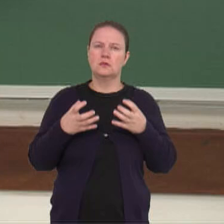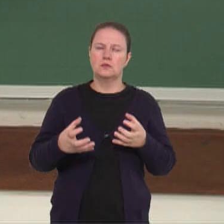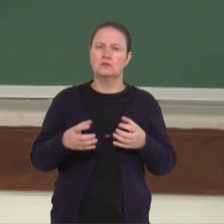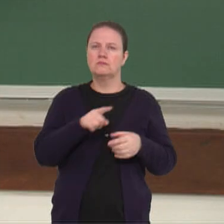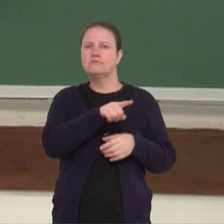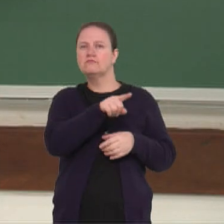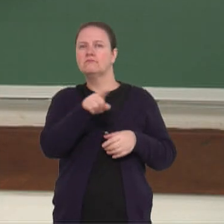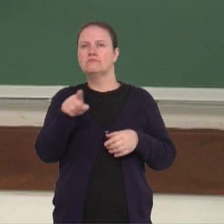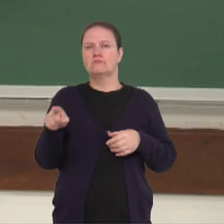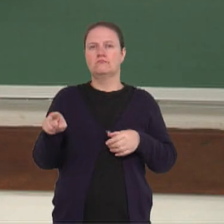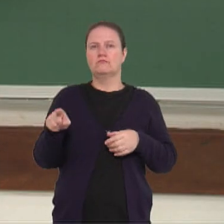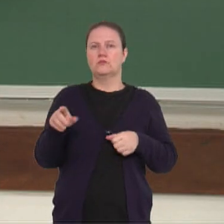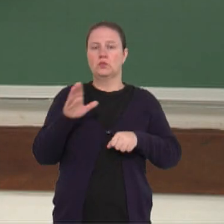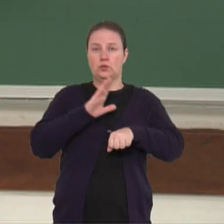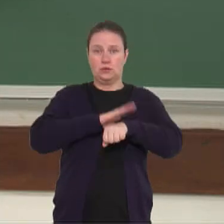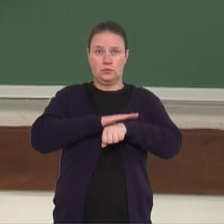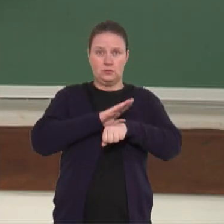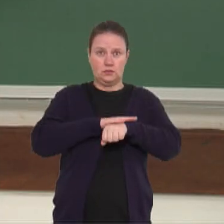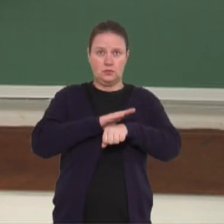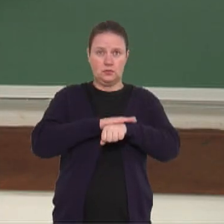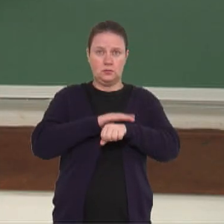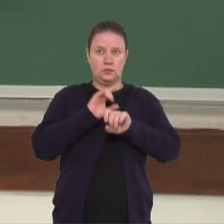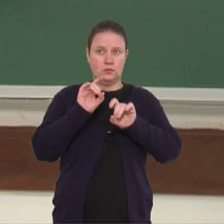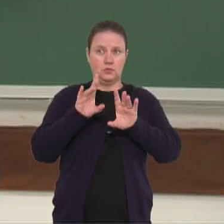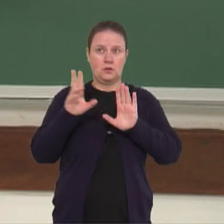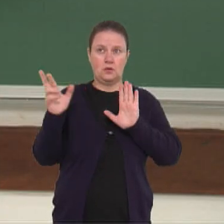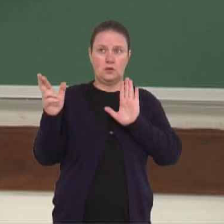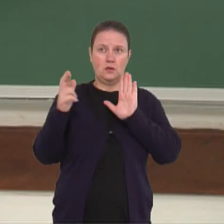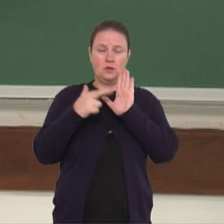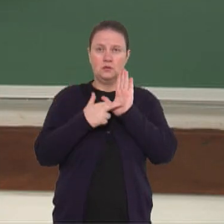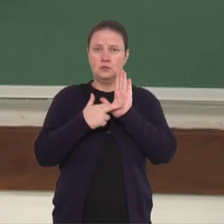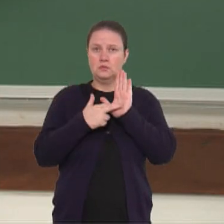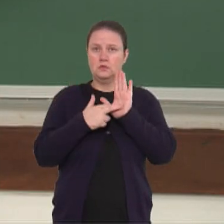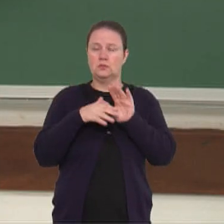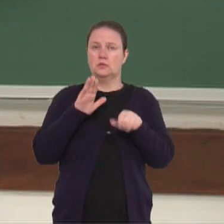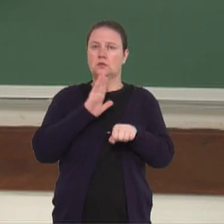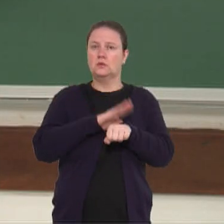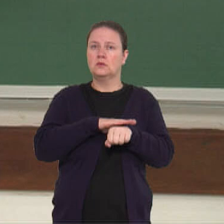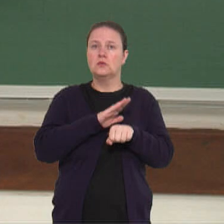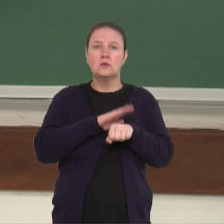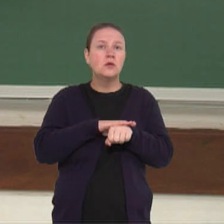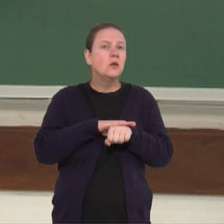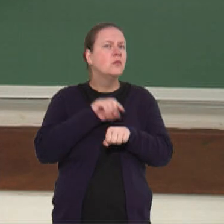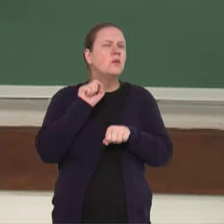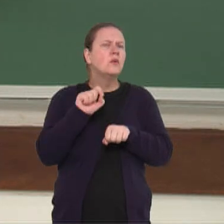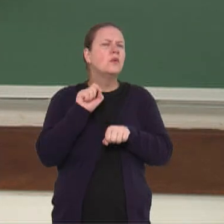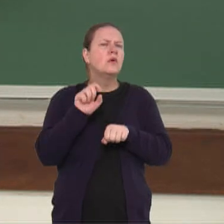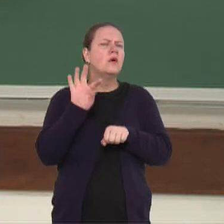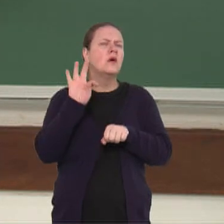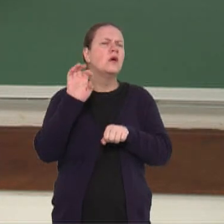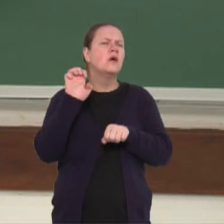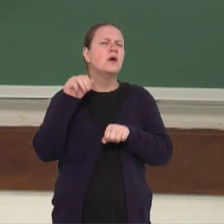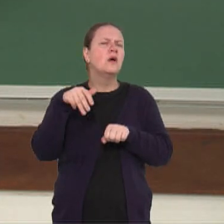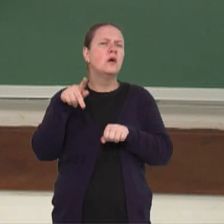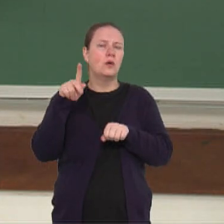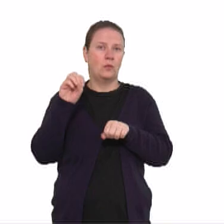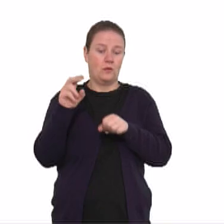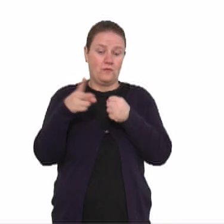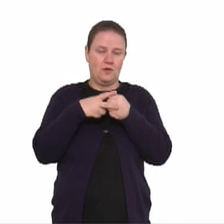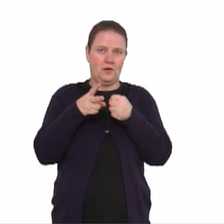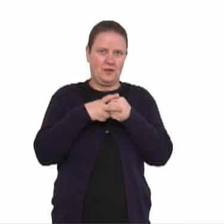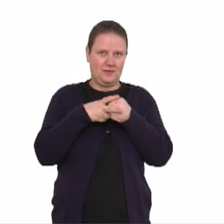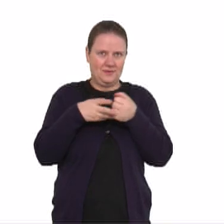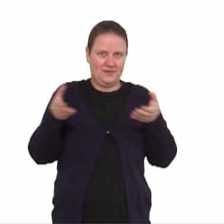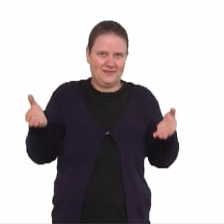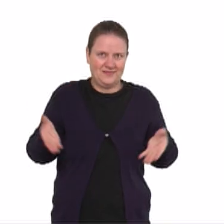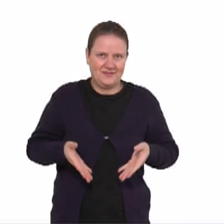vocês tivessem um tempinho só para responder. Pensem que tempo verbal a gente está estudando agora nesse exato momento, ok?